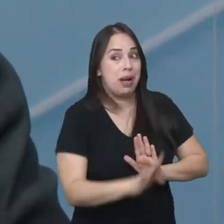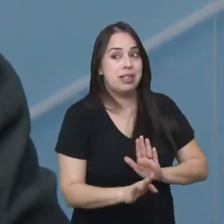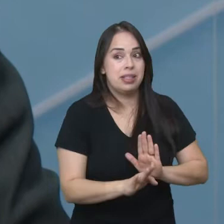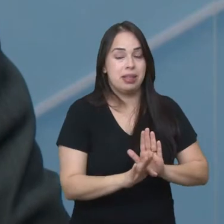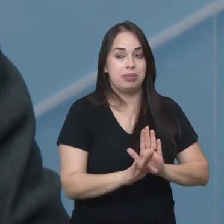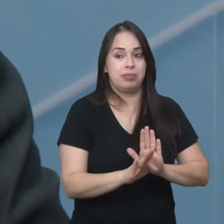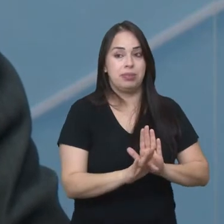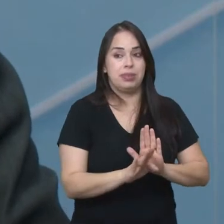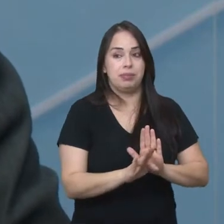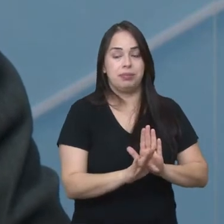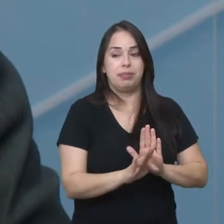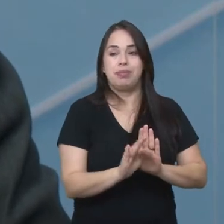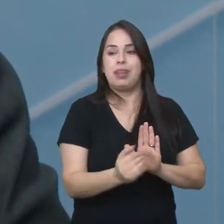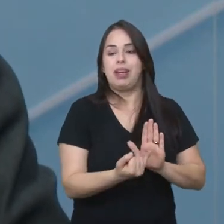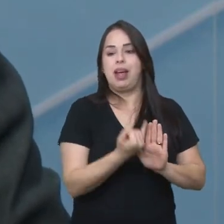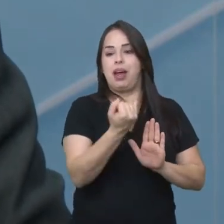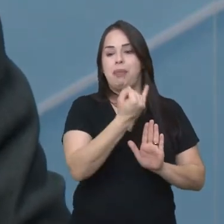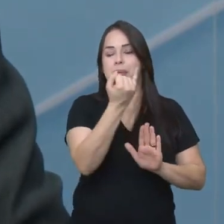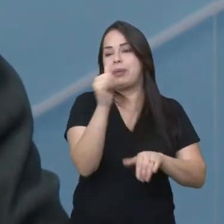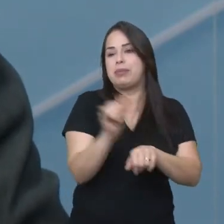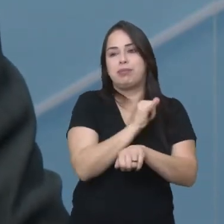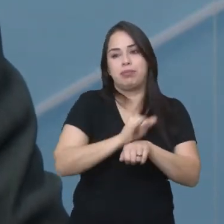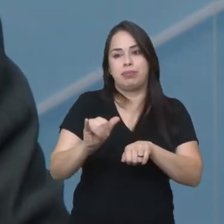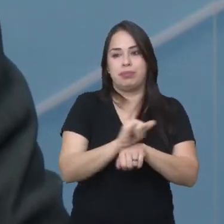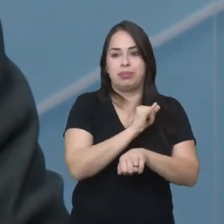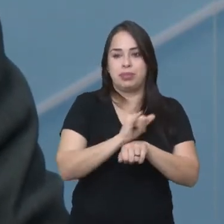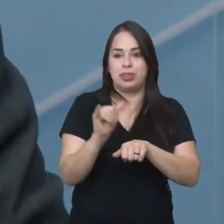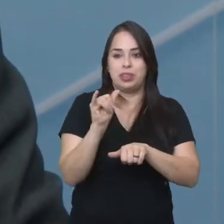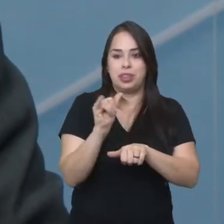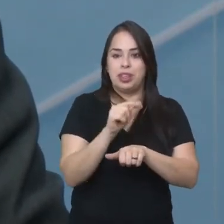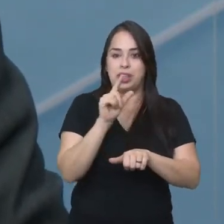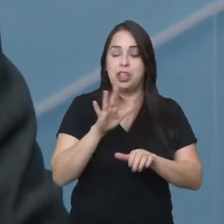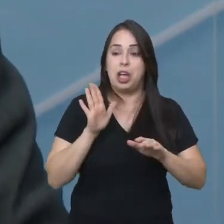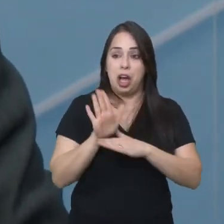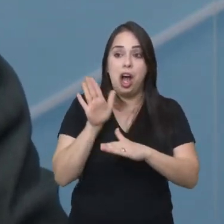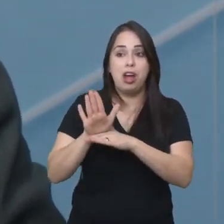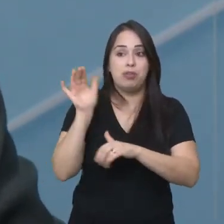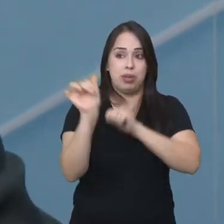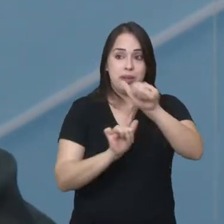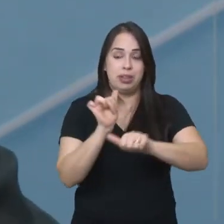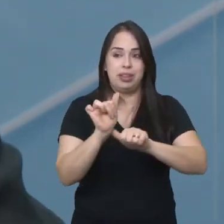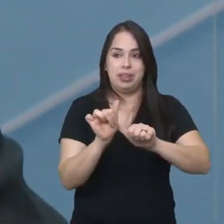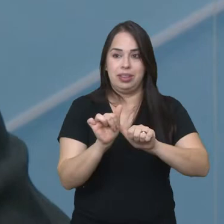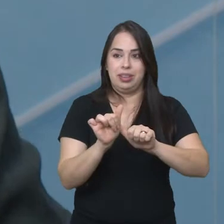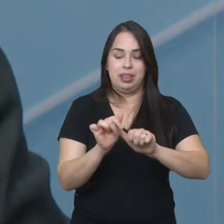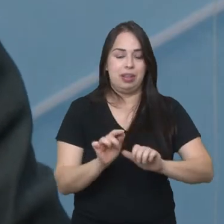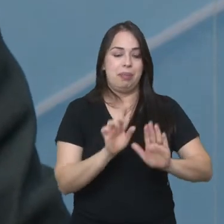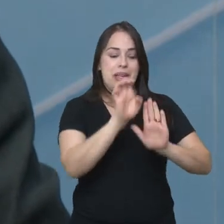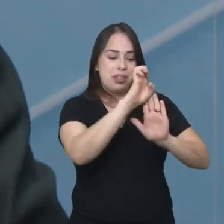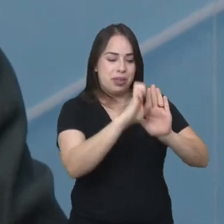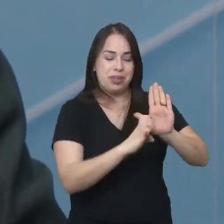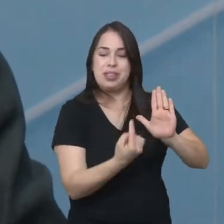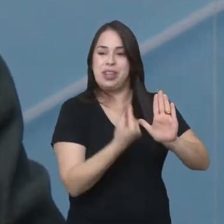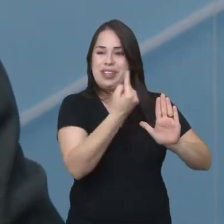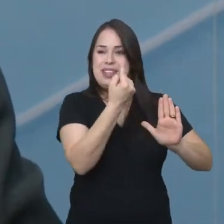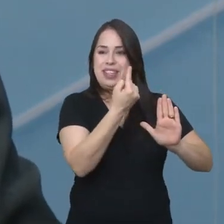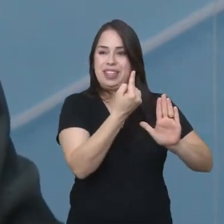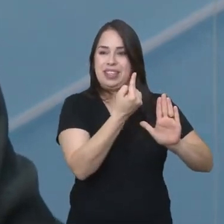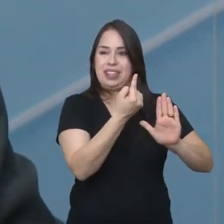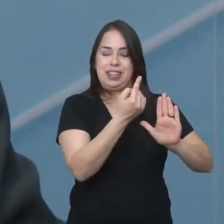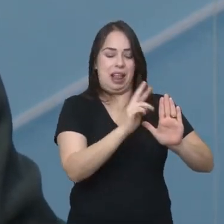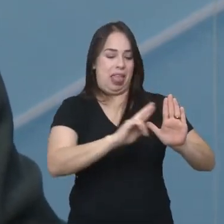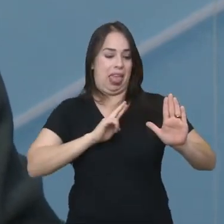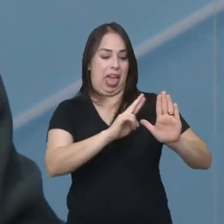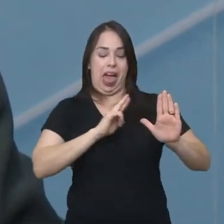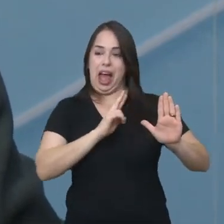Brasil, e é um importante instrumento de transformação. Embora ela sozinha não responde a todos os